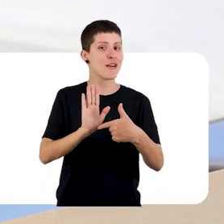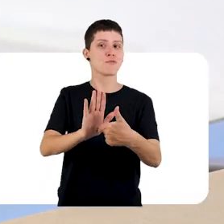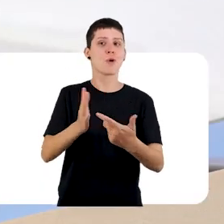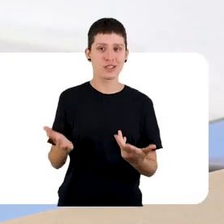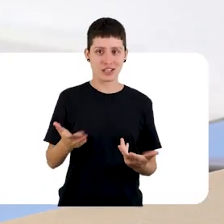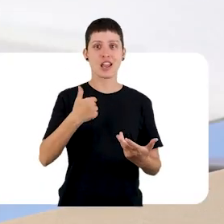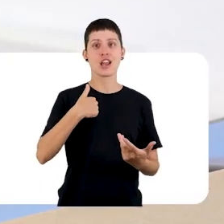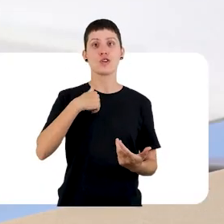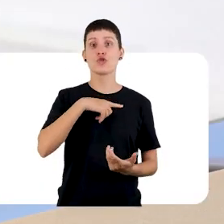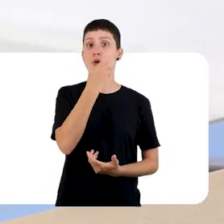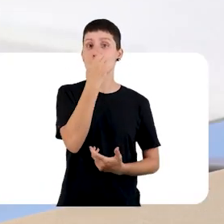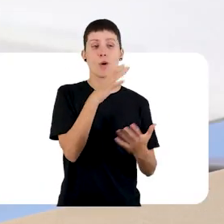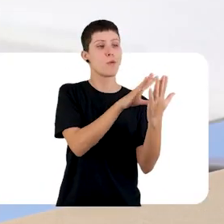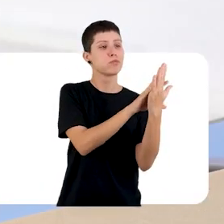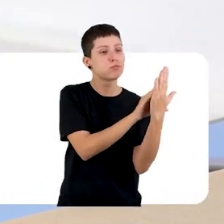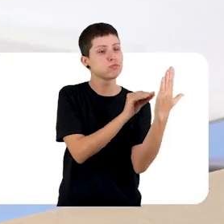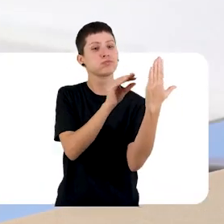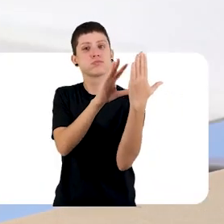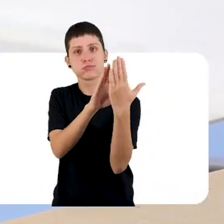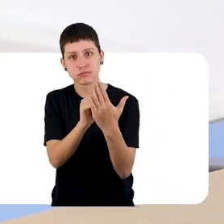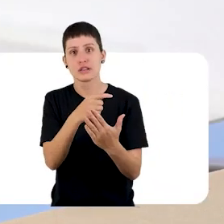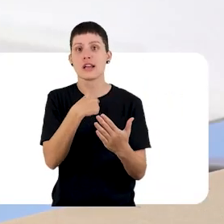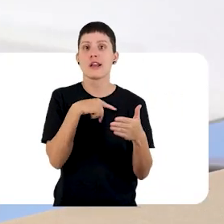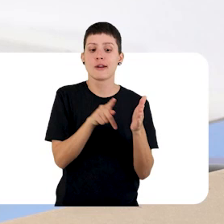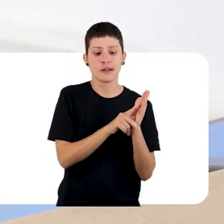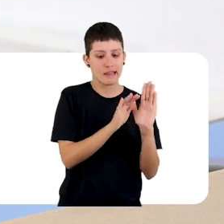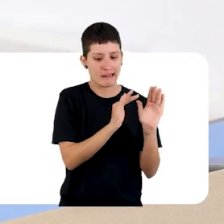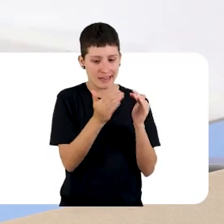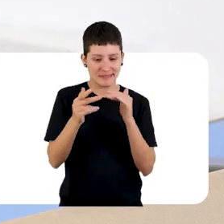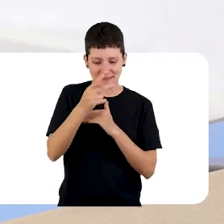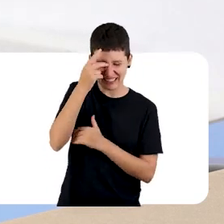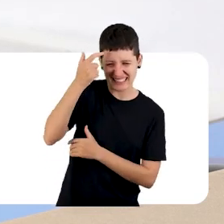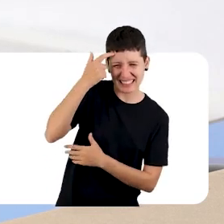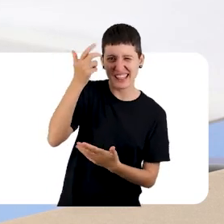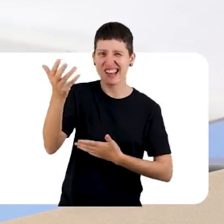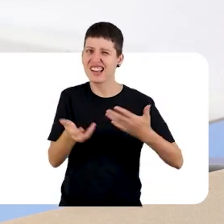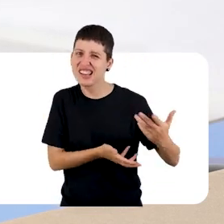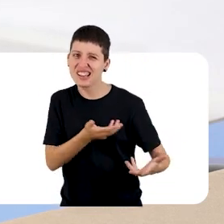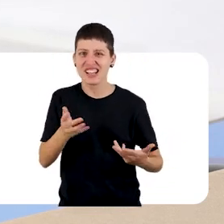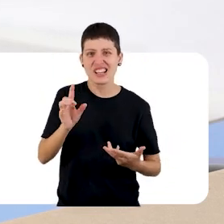Então, eu tinha bons exemplos, sempre consegui, mesmo vindo da quebrada, né? Às vezes as pessoas